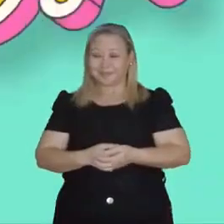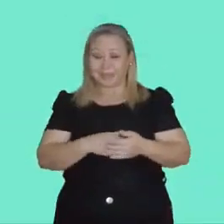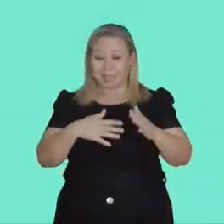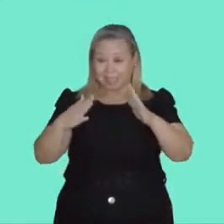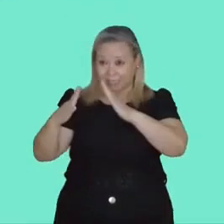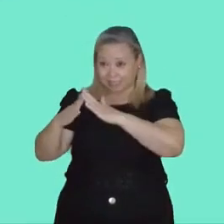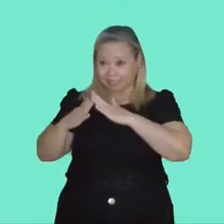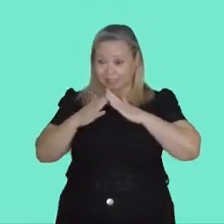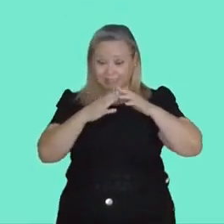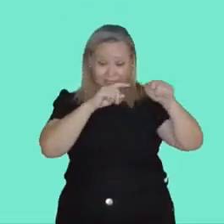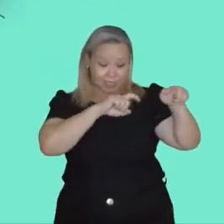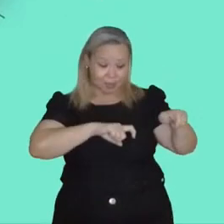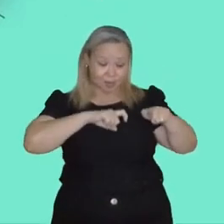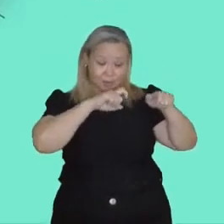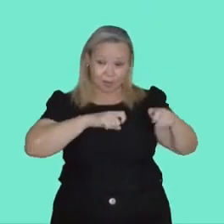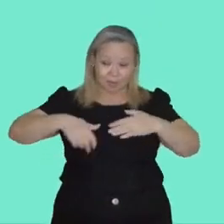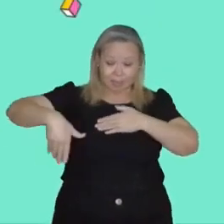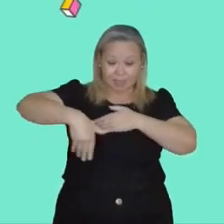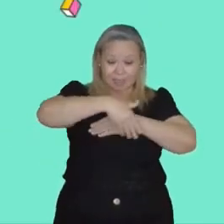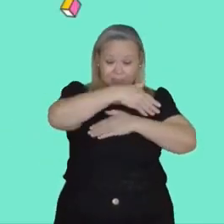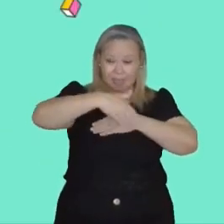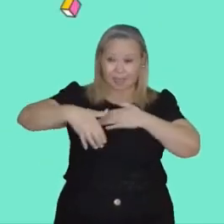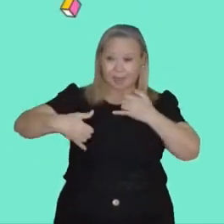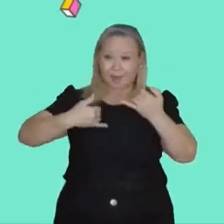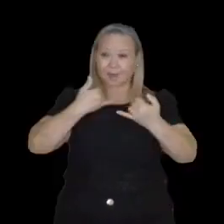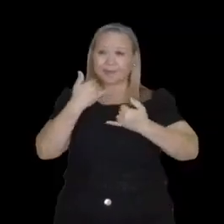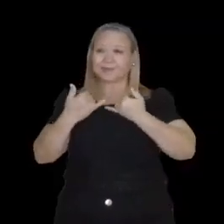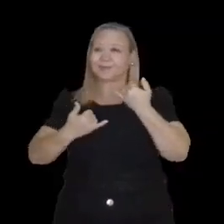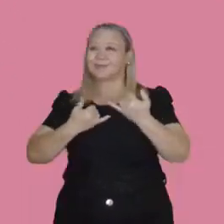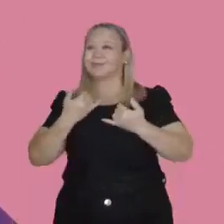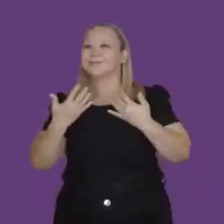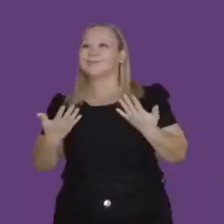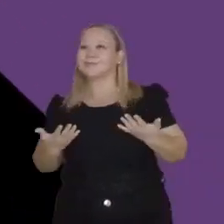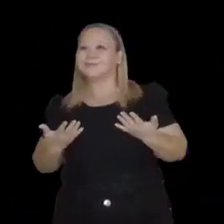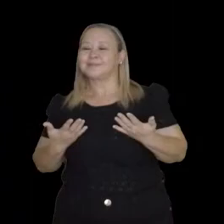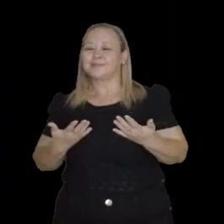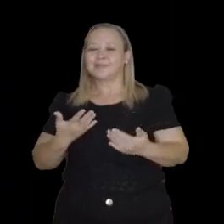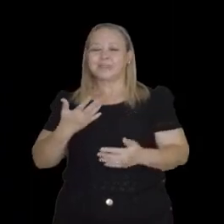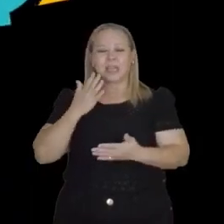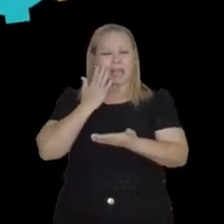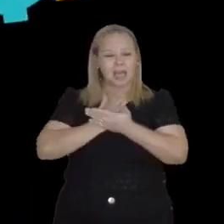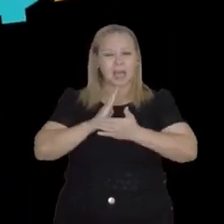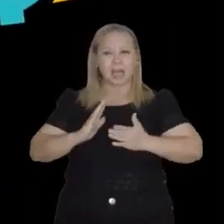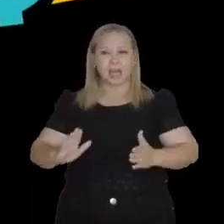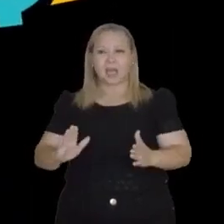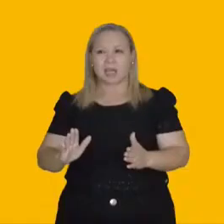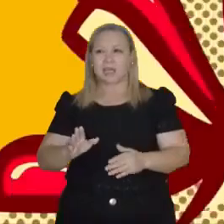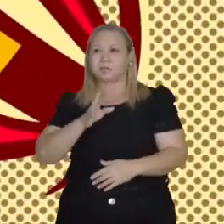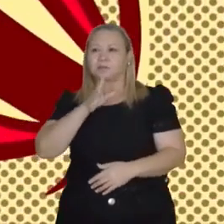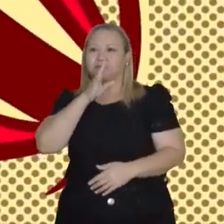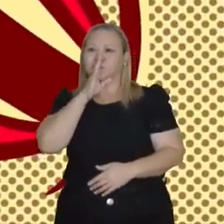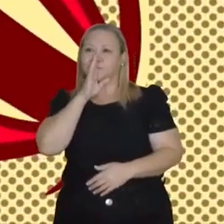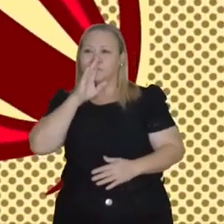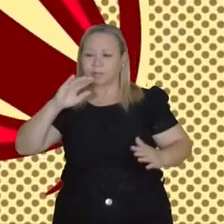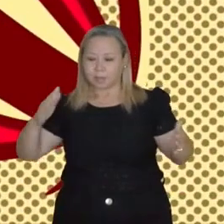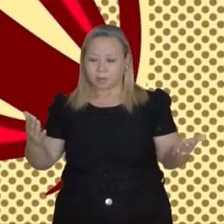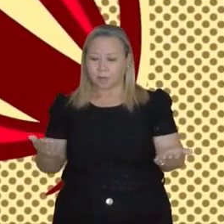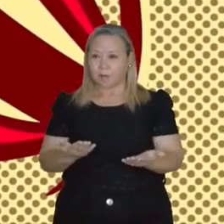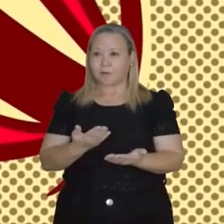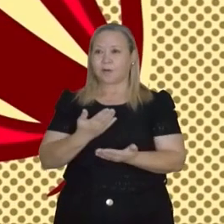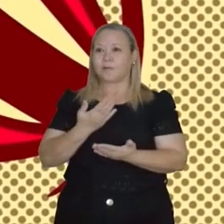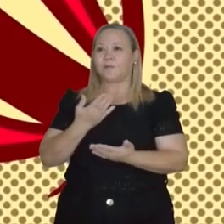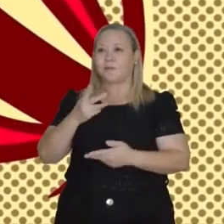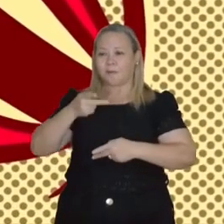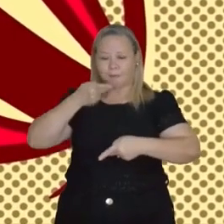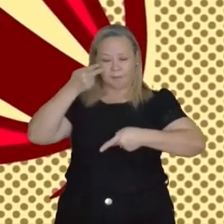Seja em casa, no campo, na rua ou na praça. Chega de mordaça,